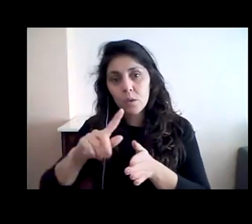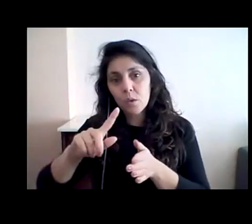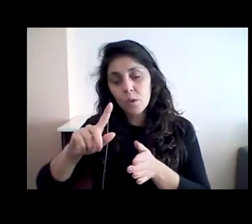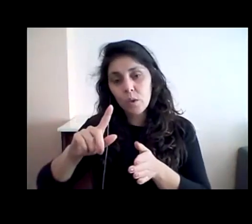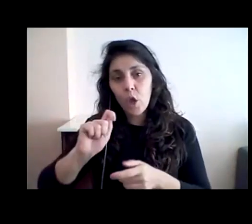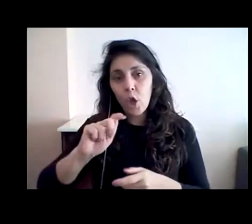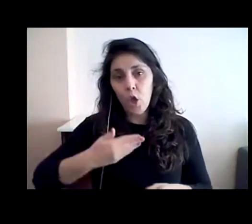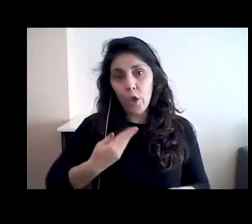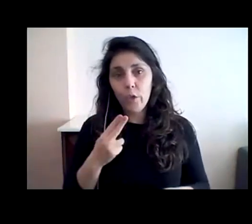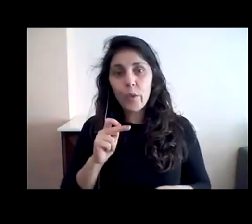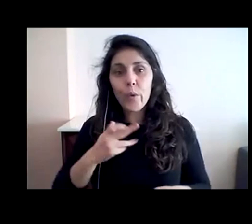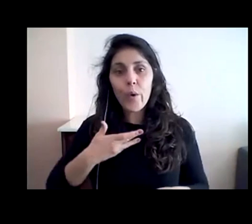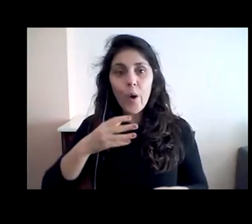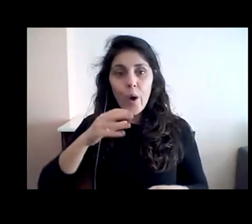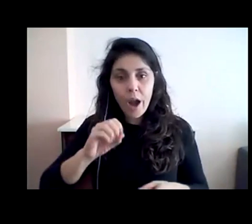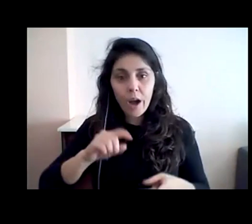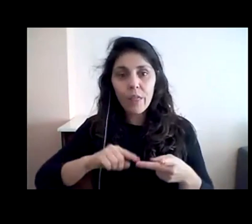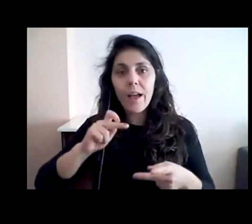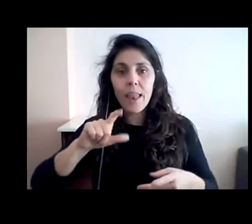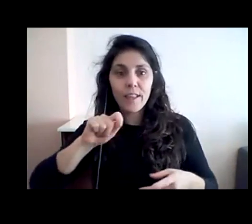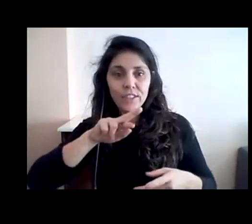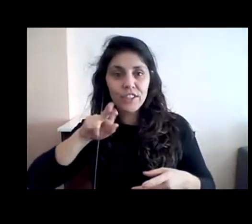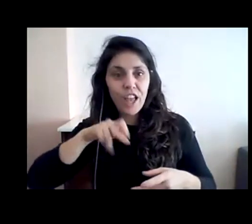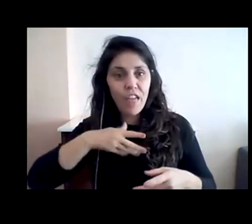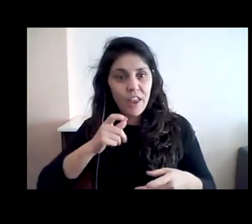Eduardo, quer o Alexandre, esta oportunidade